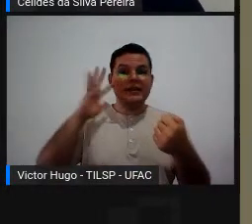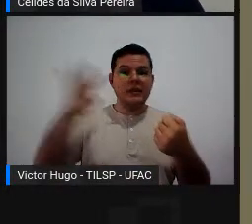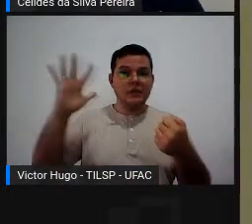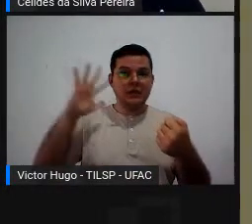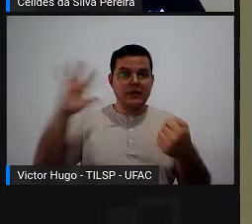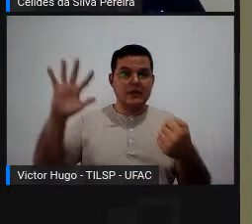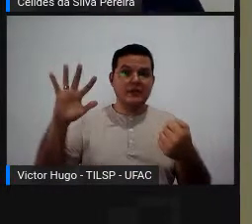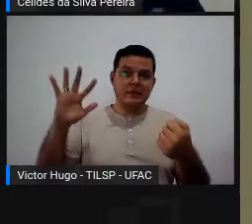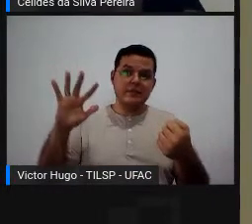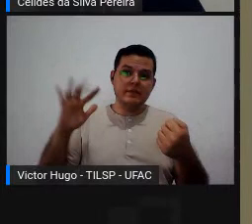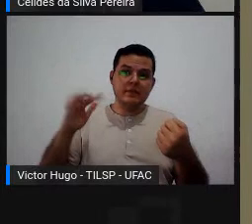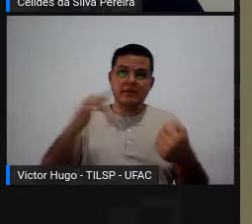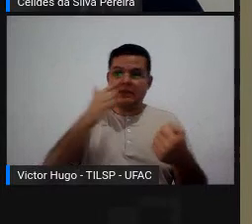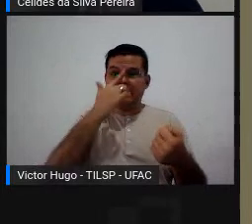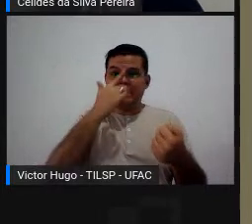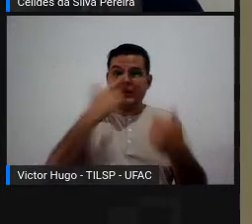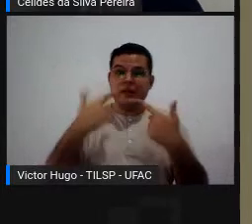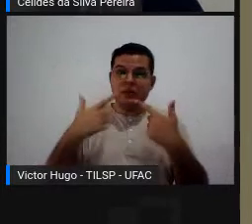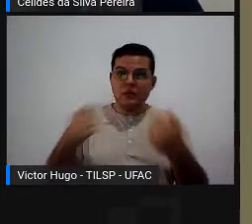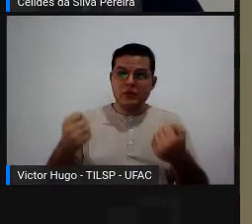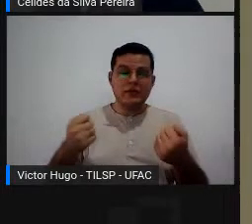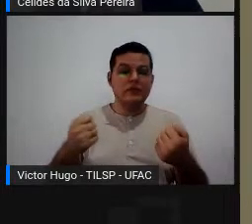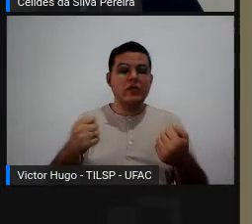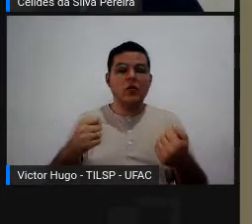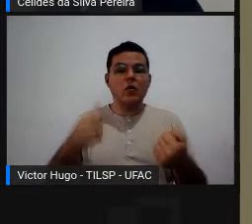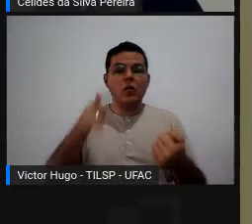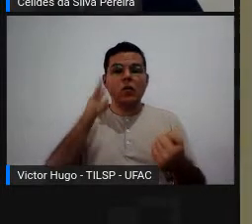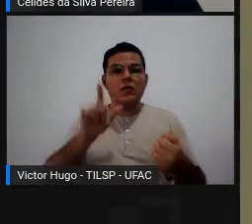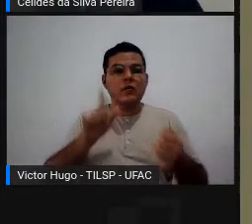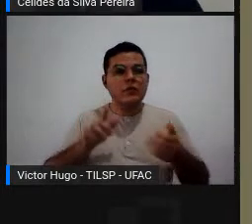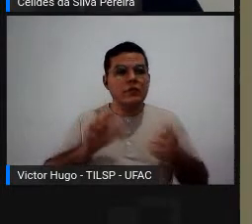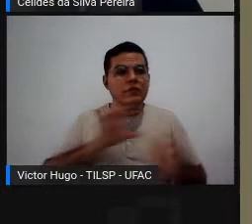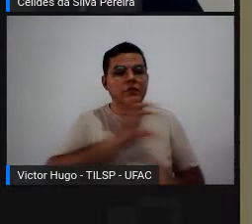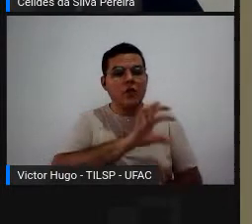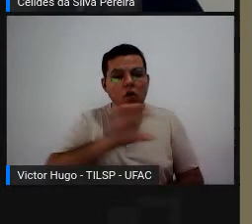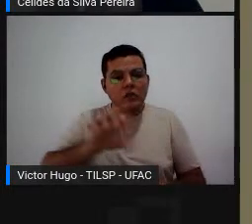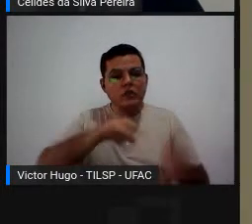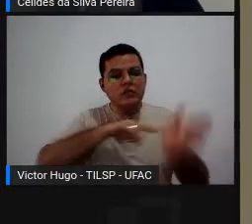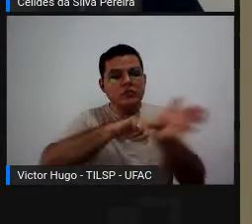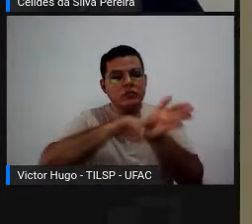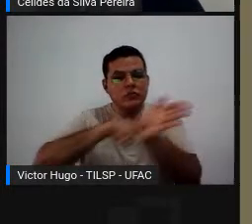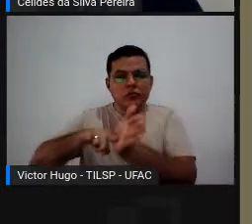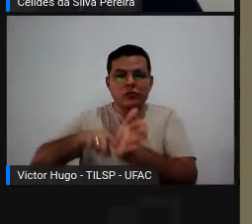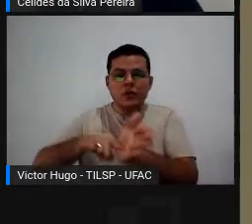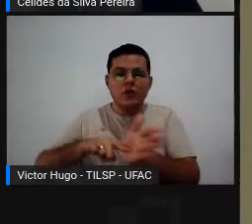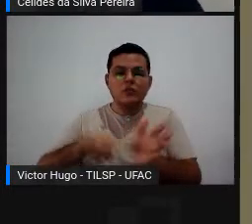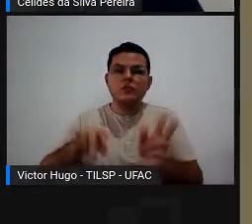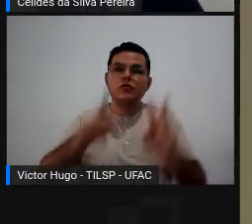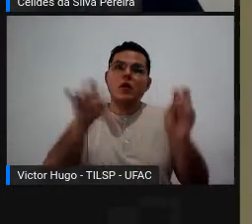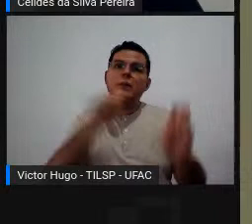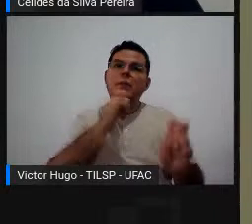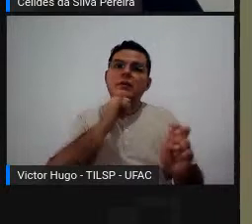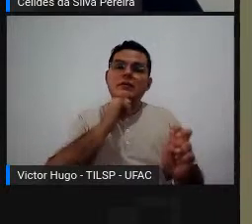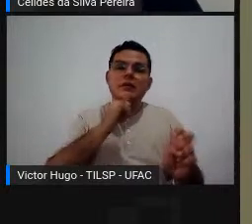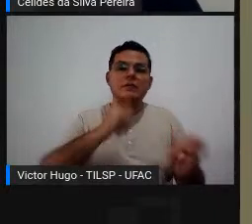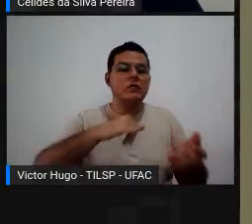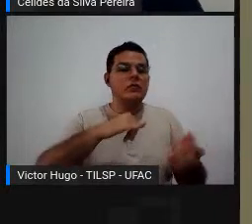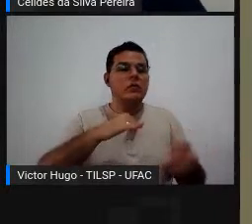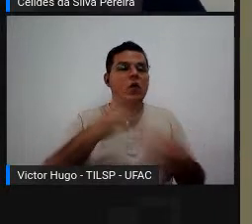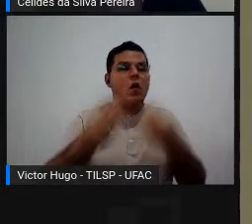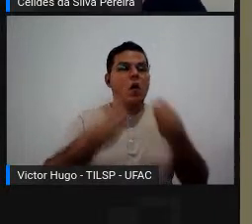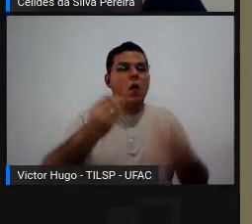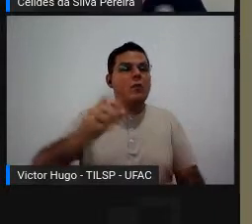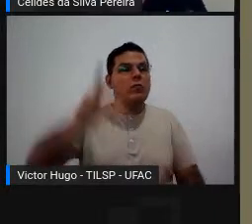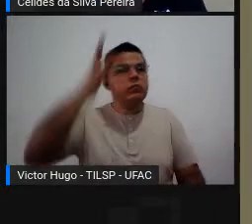levou a várias pesquisas, por exemplo, sobre as dimensões cognitivas da leitura, que serviriam de subsídio